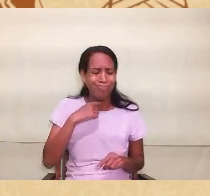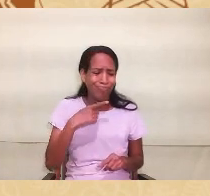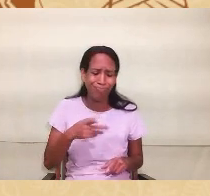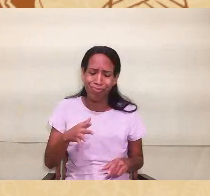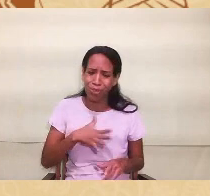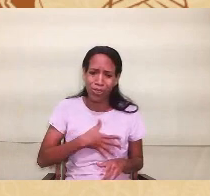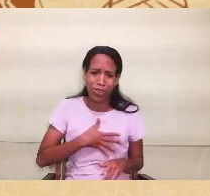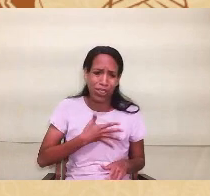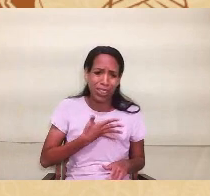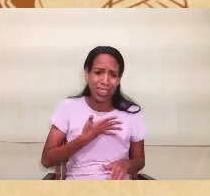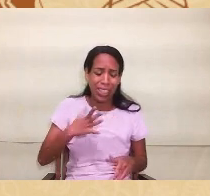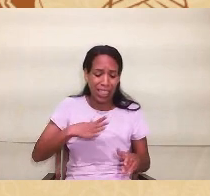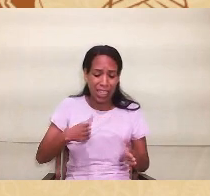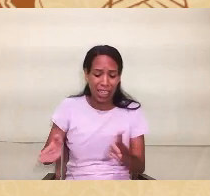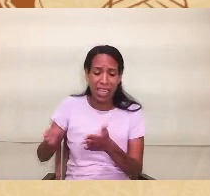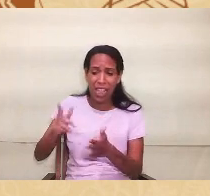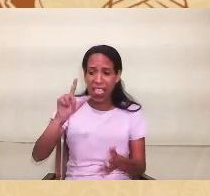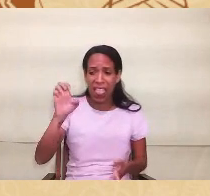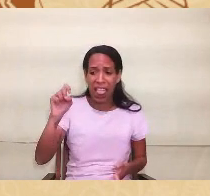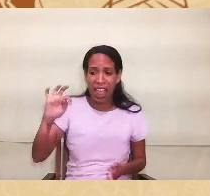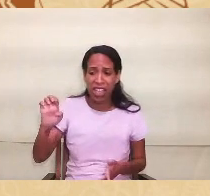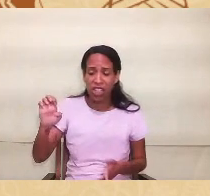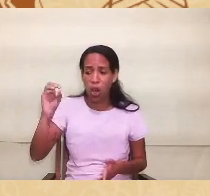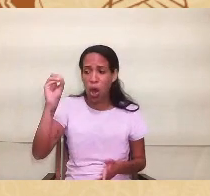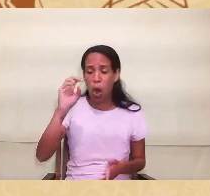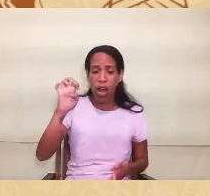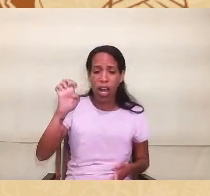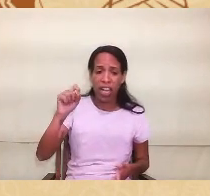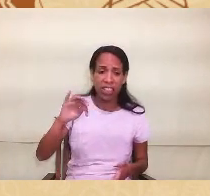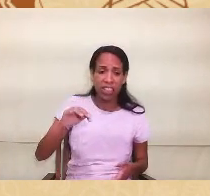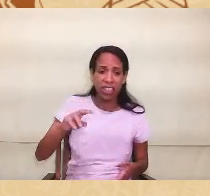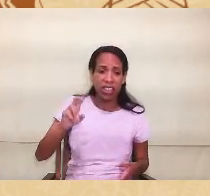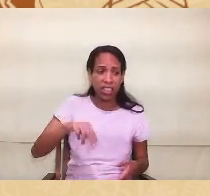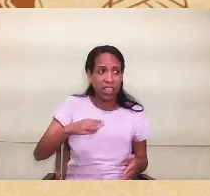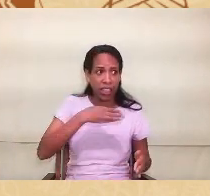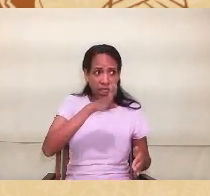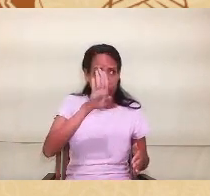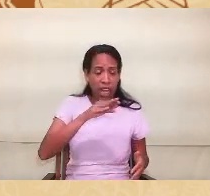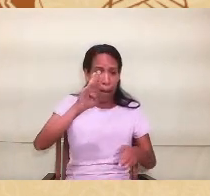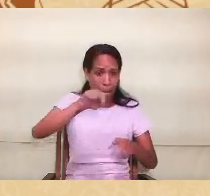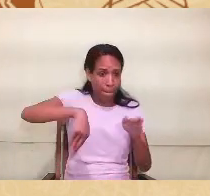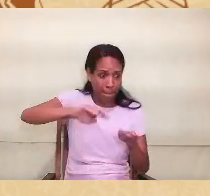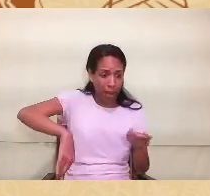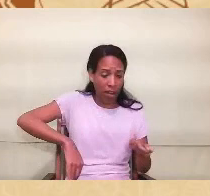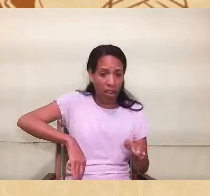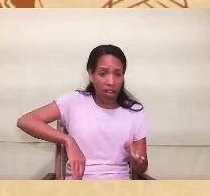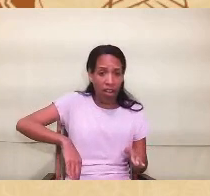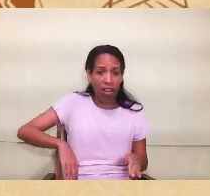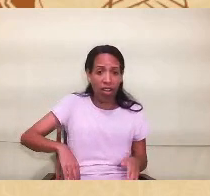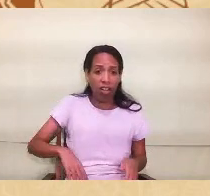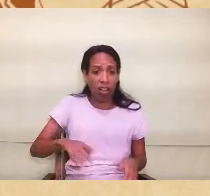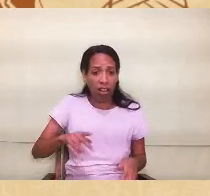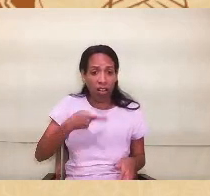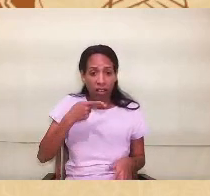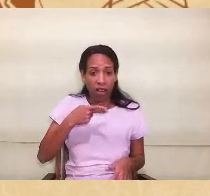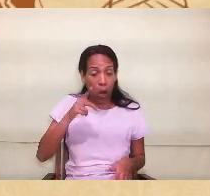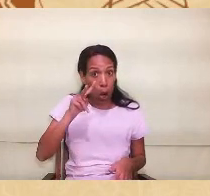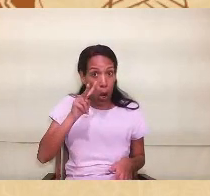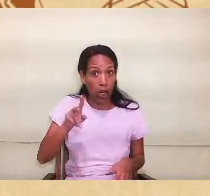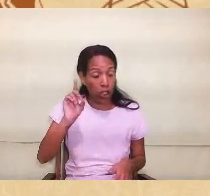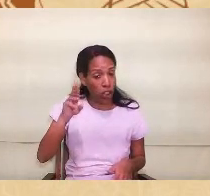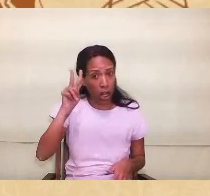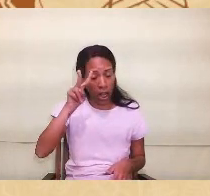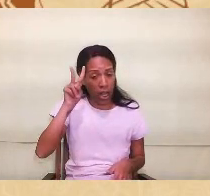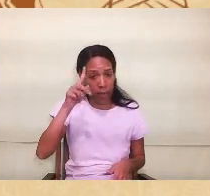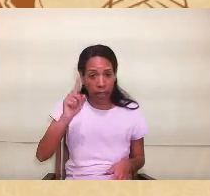E tem uma estrada leste-oeste, é a estrada férrea, que sai do litoral aqui. Tá, isso tudo está no PAC, viu, gente? E olha, é só lembrar quem foram